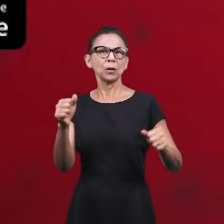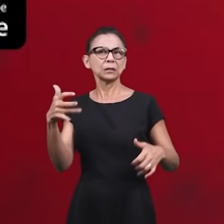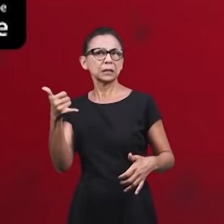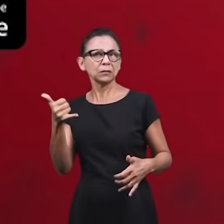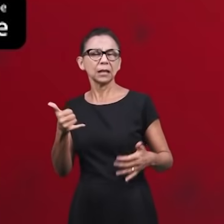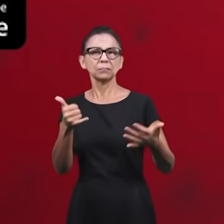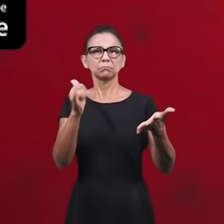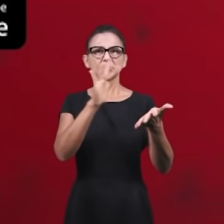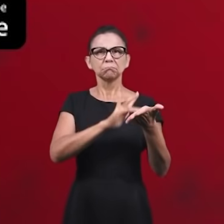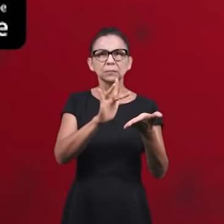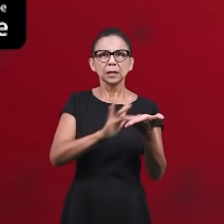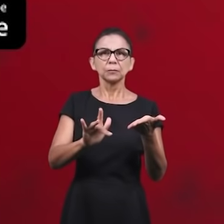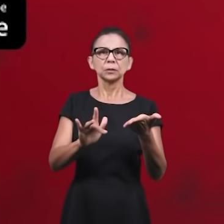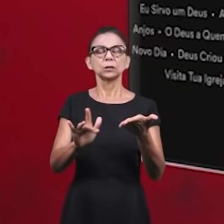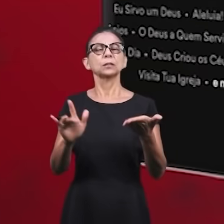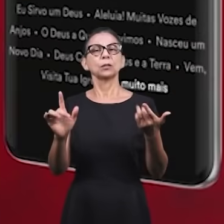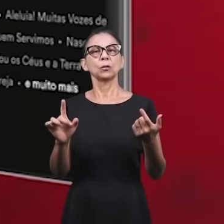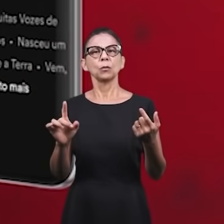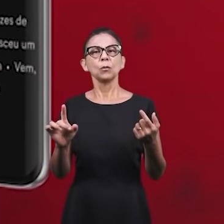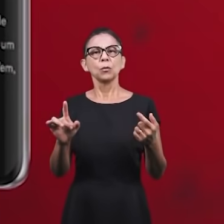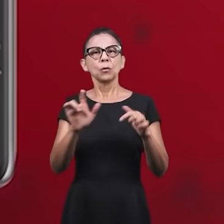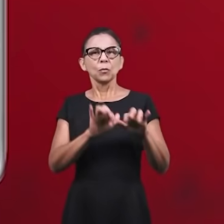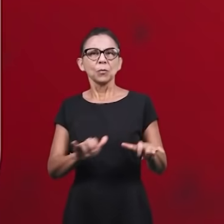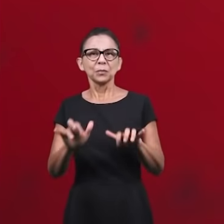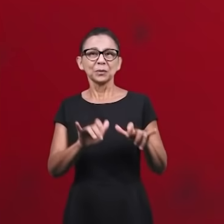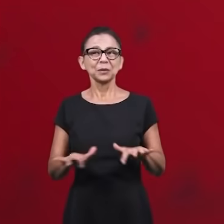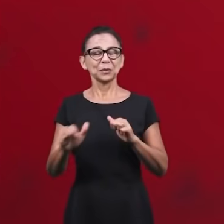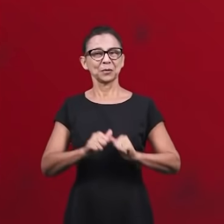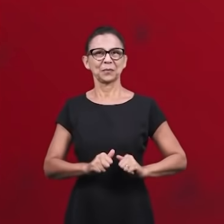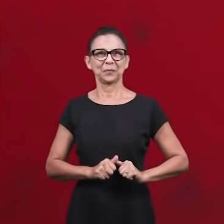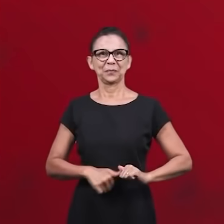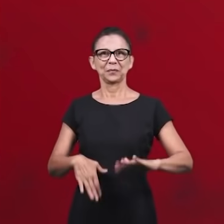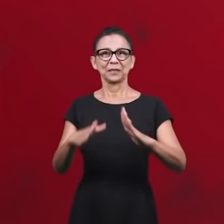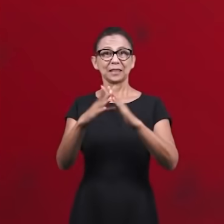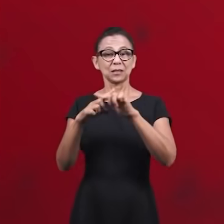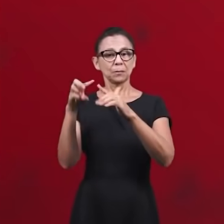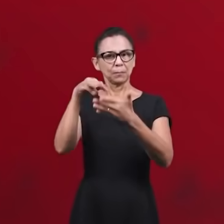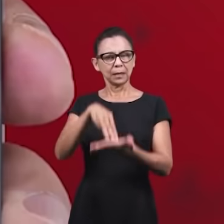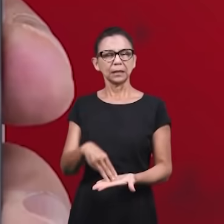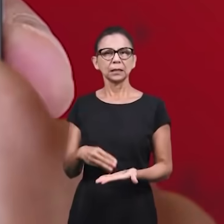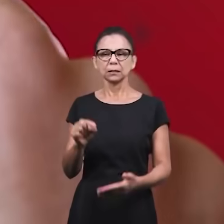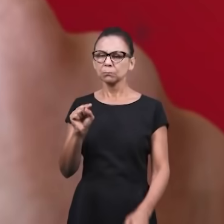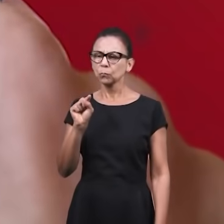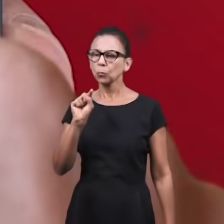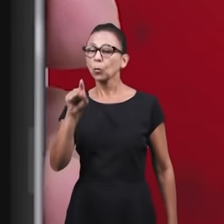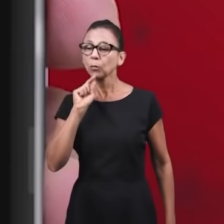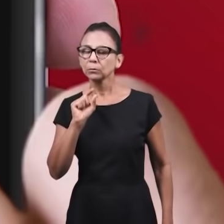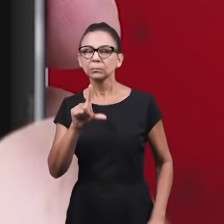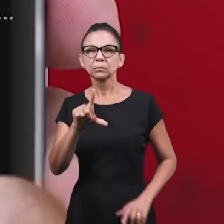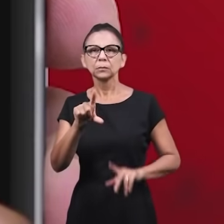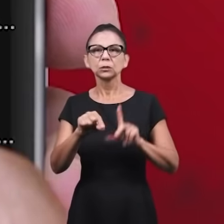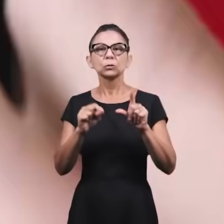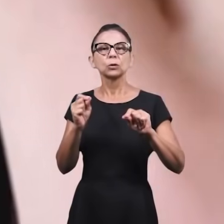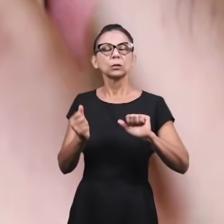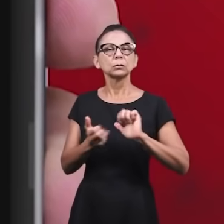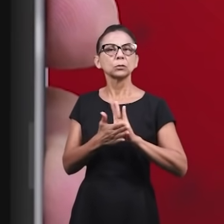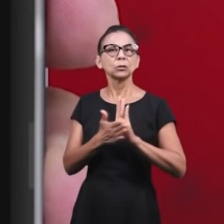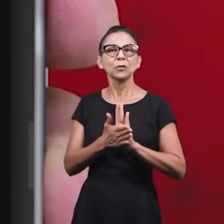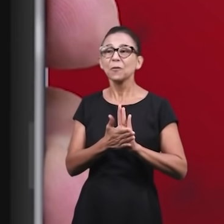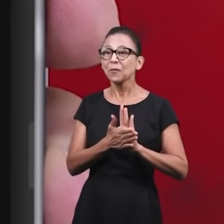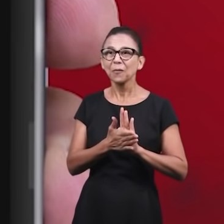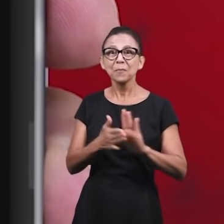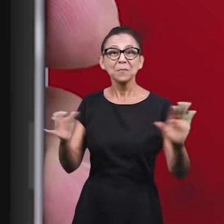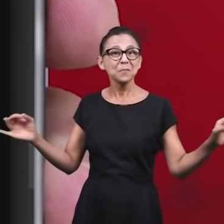no celular, tablet ou computador e procure Igreja Cristã Maranata. Com apenas um clique, você escolhe o seu